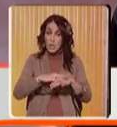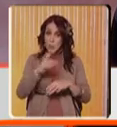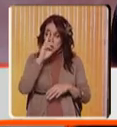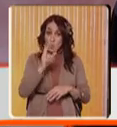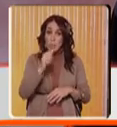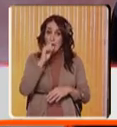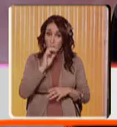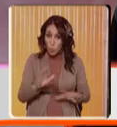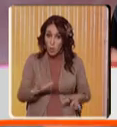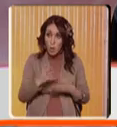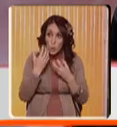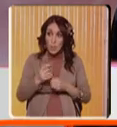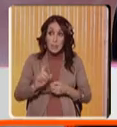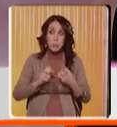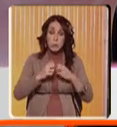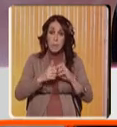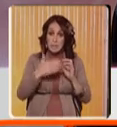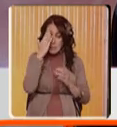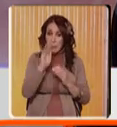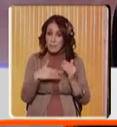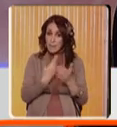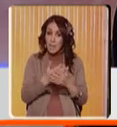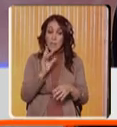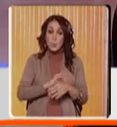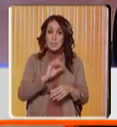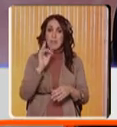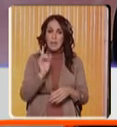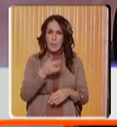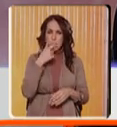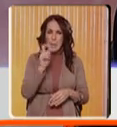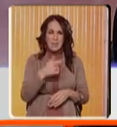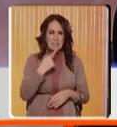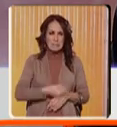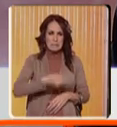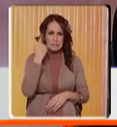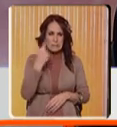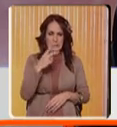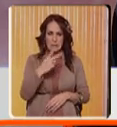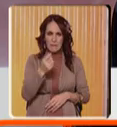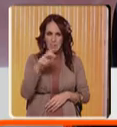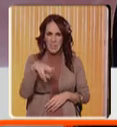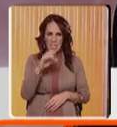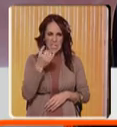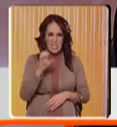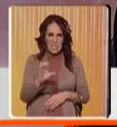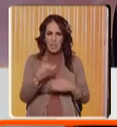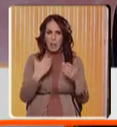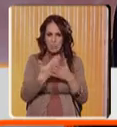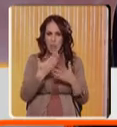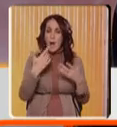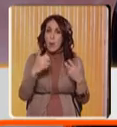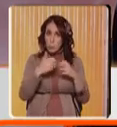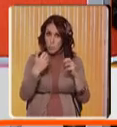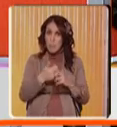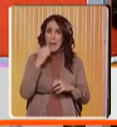não é absorvida. E depois isso vai dar problemas cerebrais, que dá uma doença que se chama, tem um palavrão esquisito, doença de Wernicke-Korsakoff, que dá uma demência, as pessoas podem